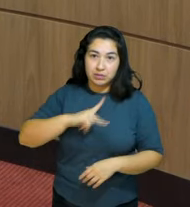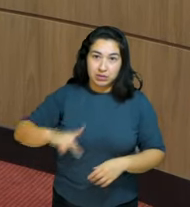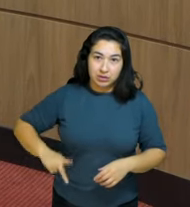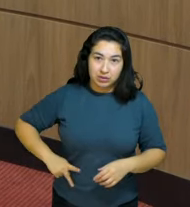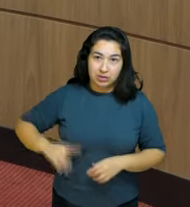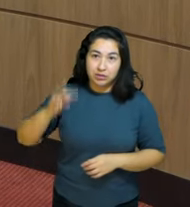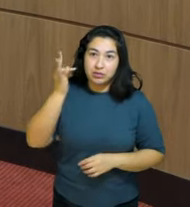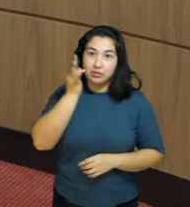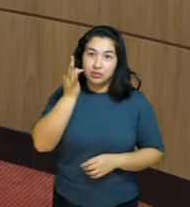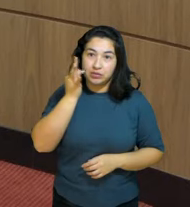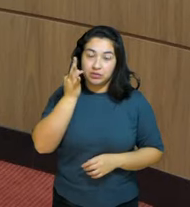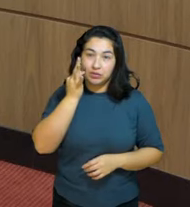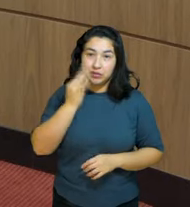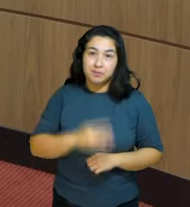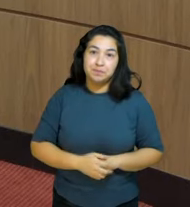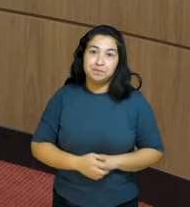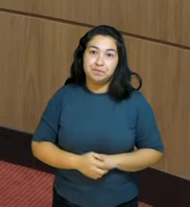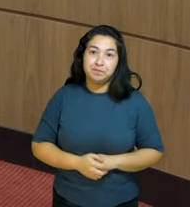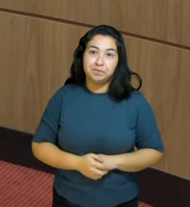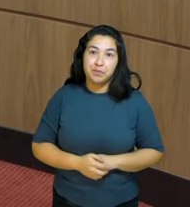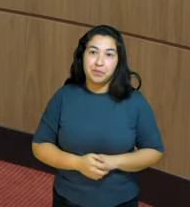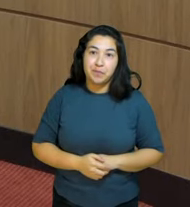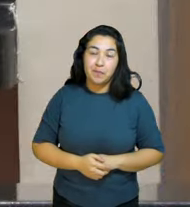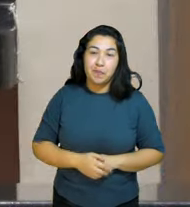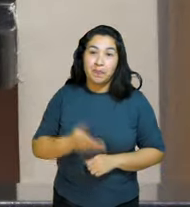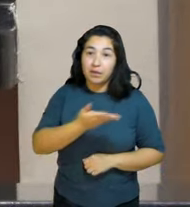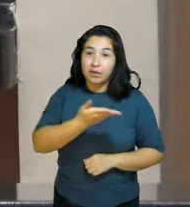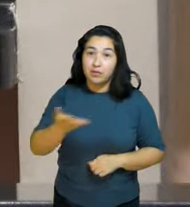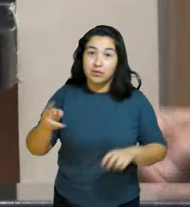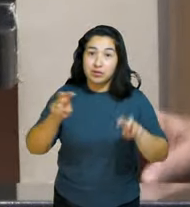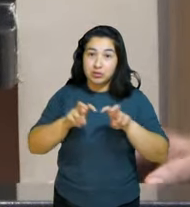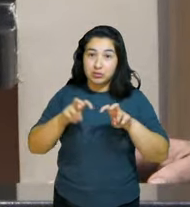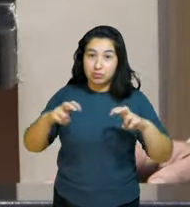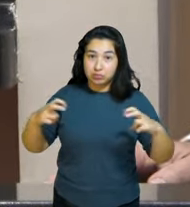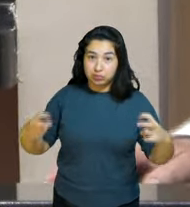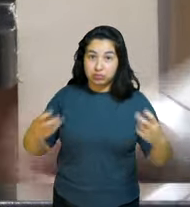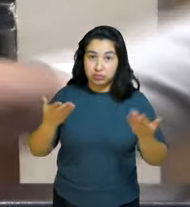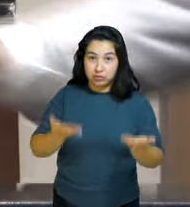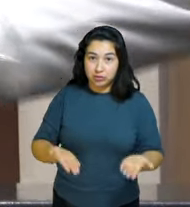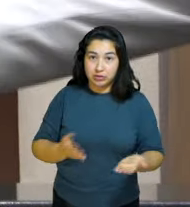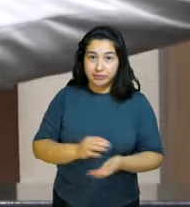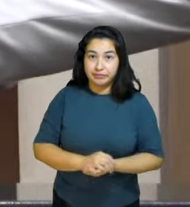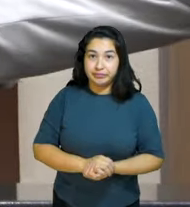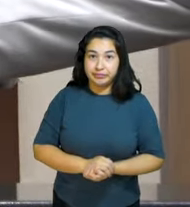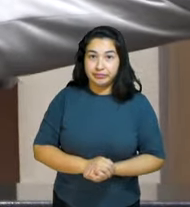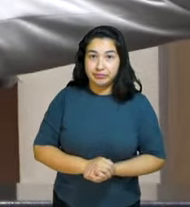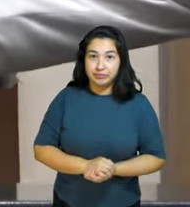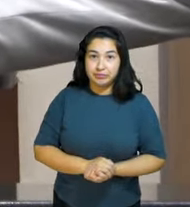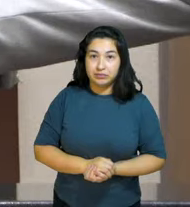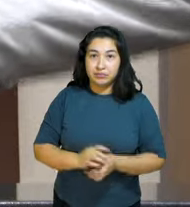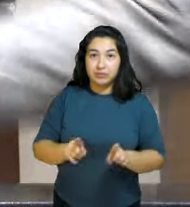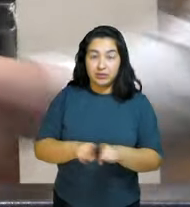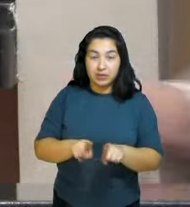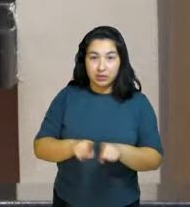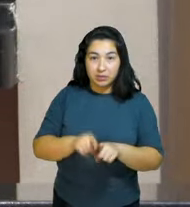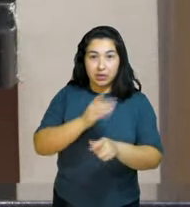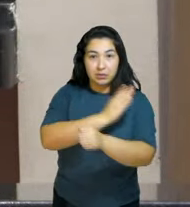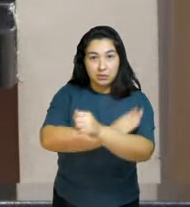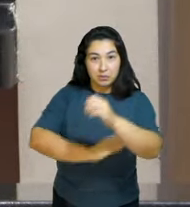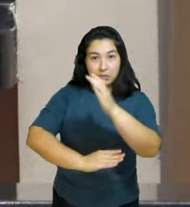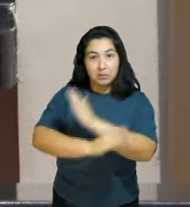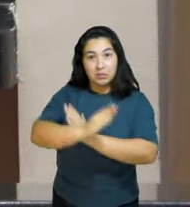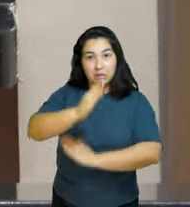todos os meus deputados que compõem a mesa, meus amigos, senhoras e senhores, em particular os nossos para-atletas que estão